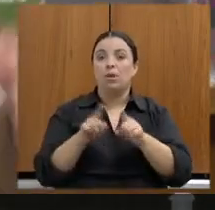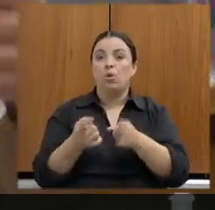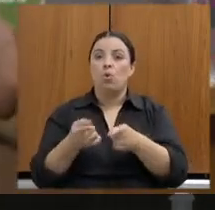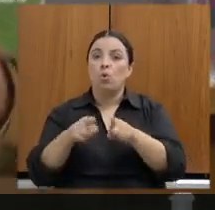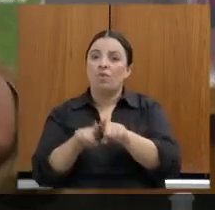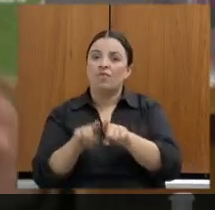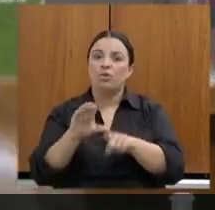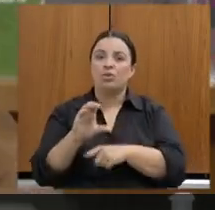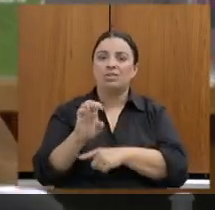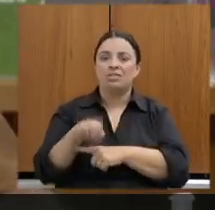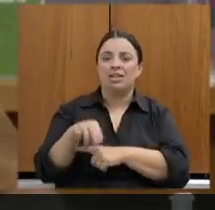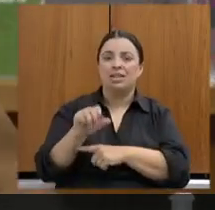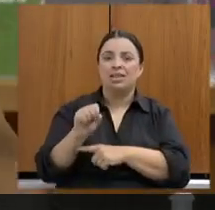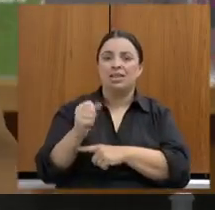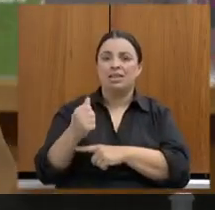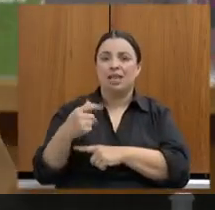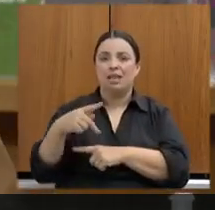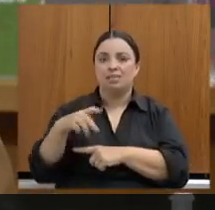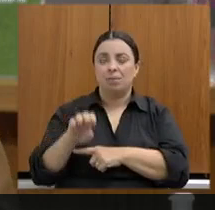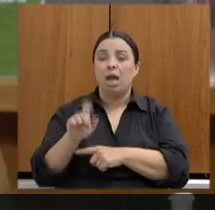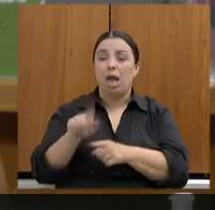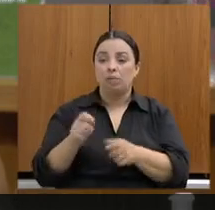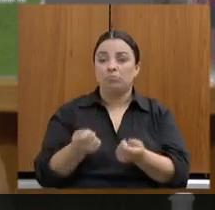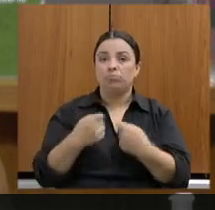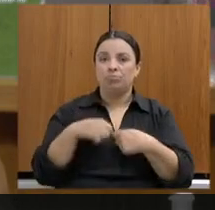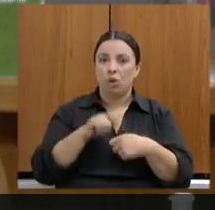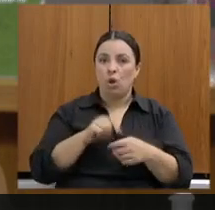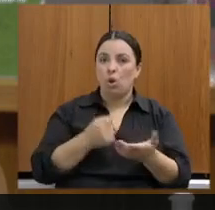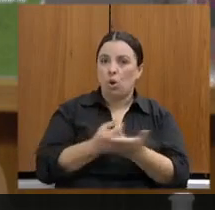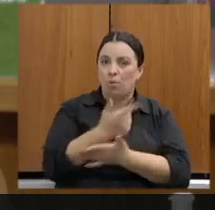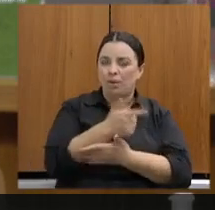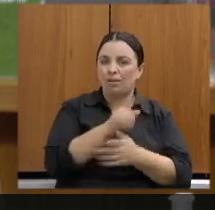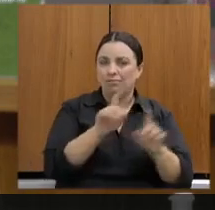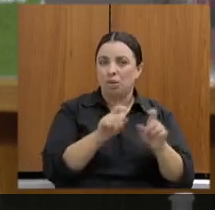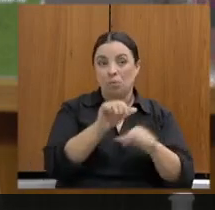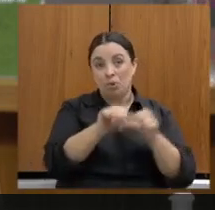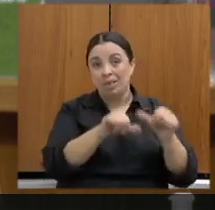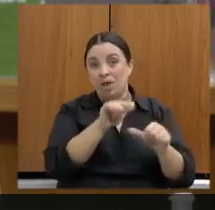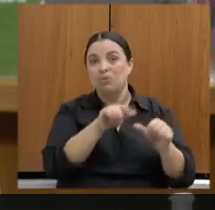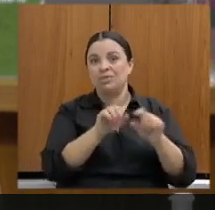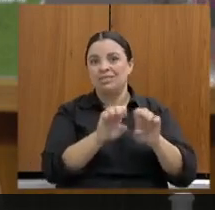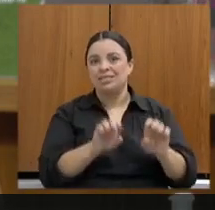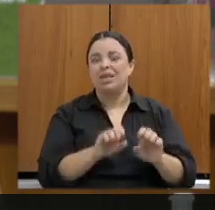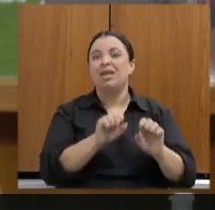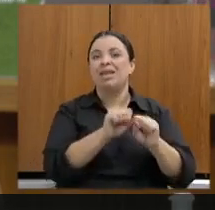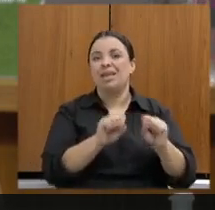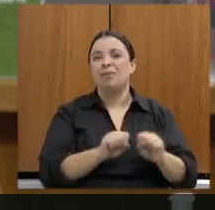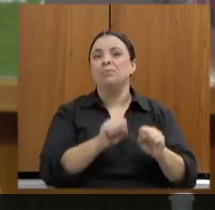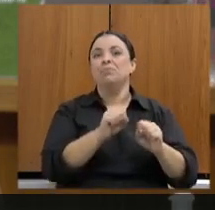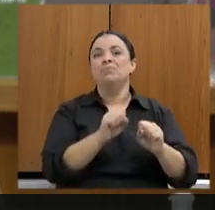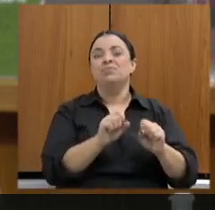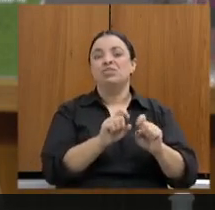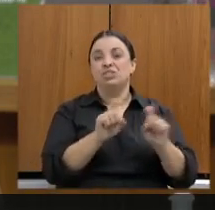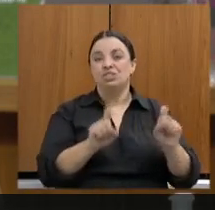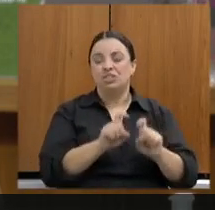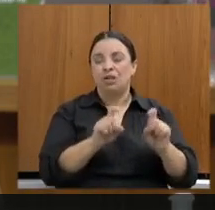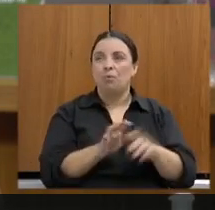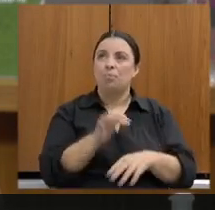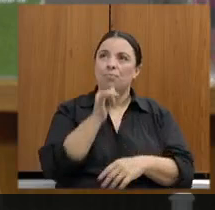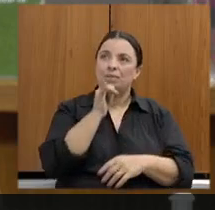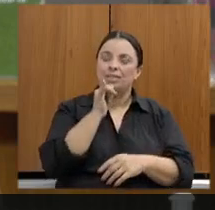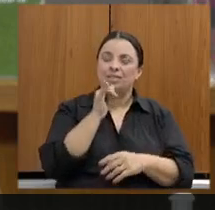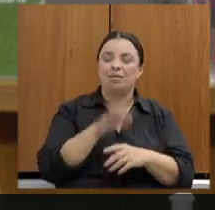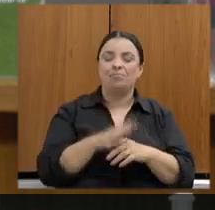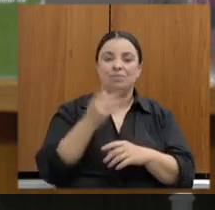permitiram essas aquisições aí e esse grande avanço vai trazer segurança antigamente o nosso policial rodava 2 Km sair de uma cidade por exemplo